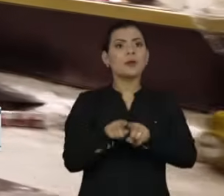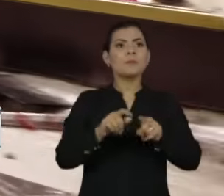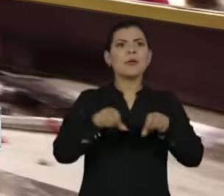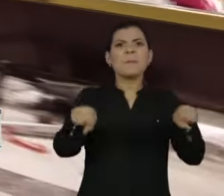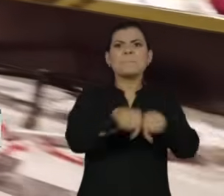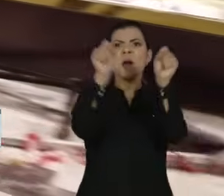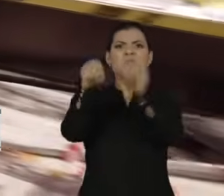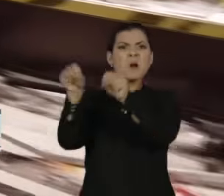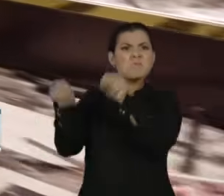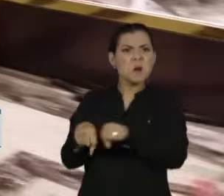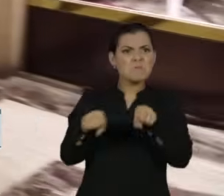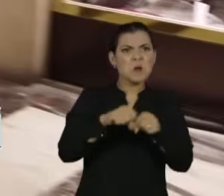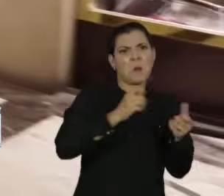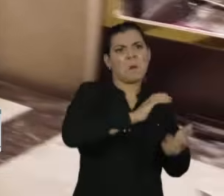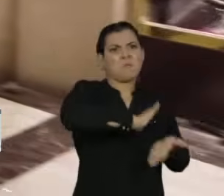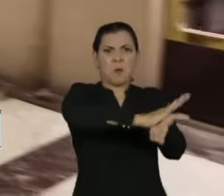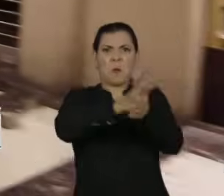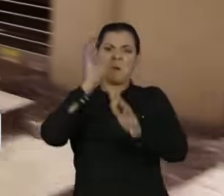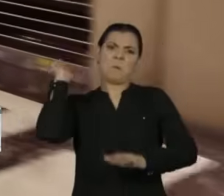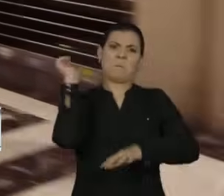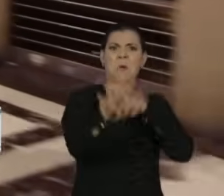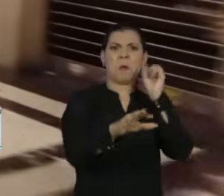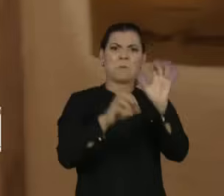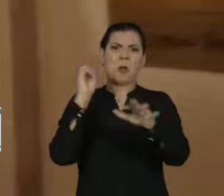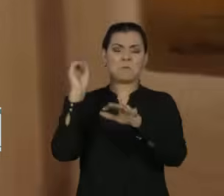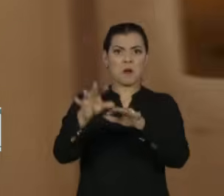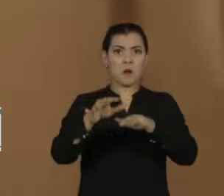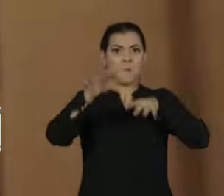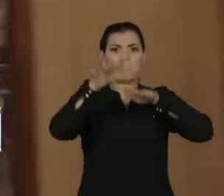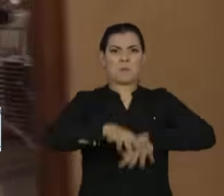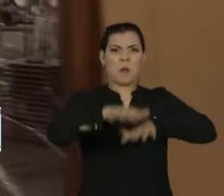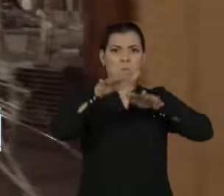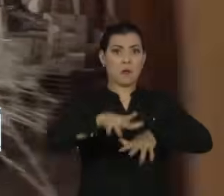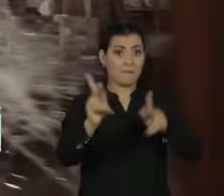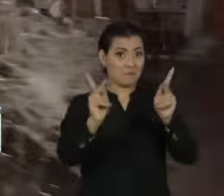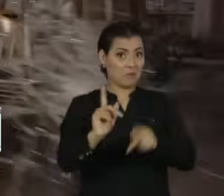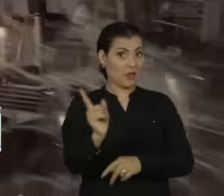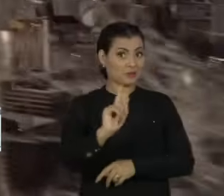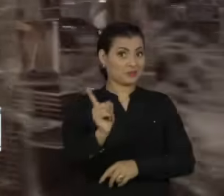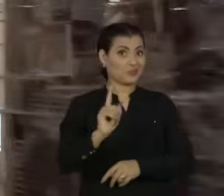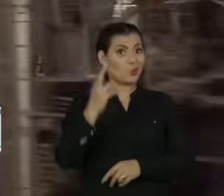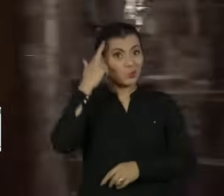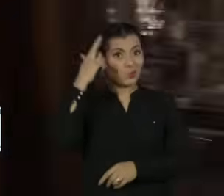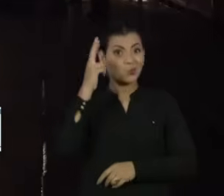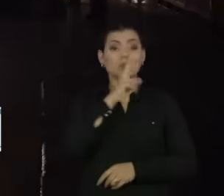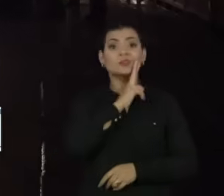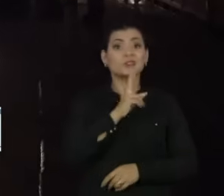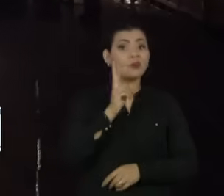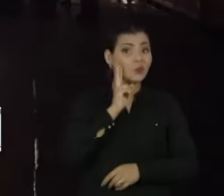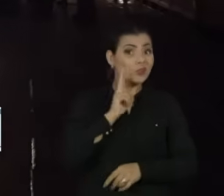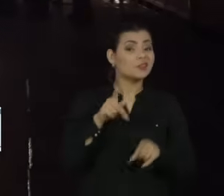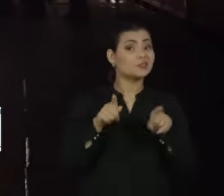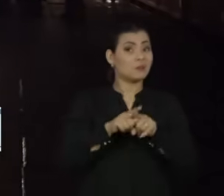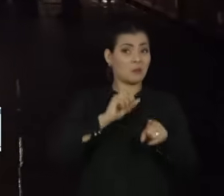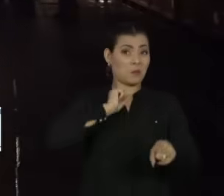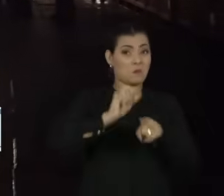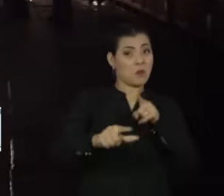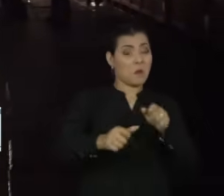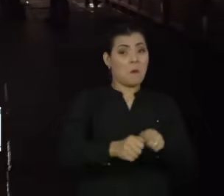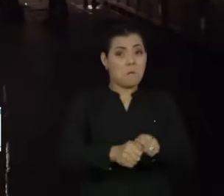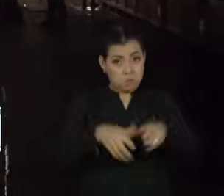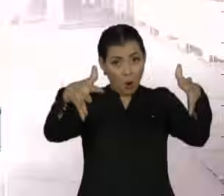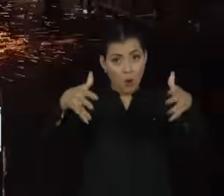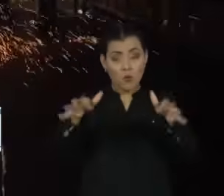várias vitrines de lojas e interromperam um protesto pacífico dos donos de restaurantes, lançando bombas